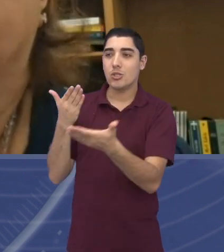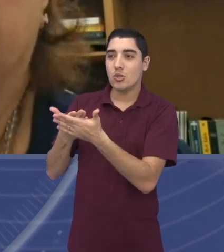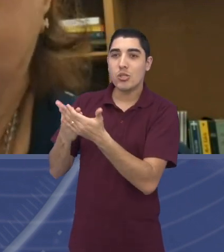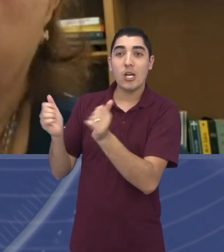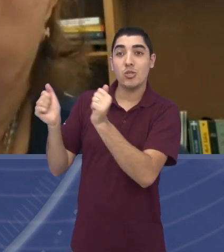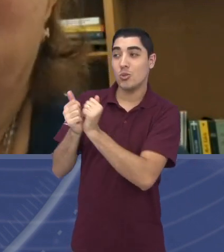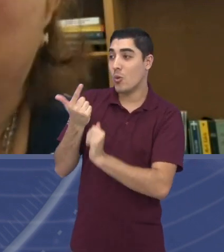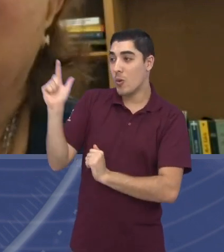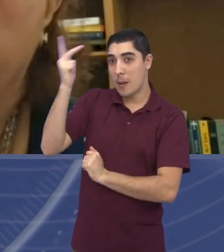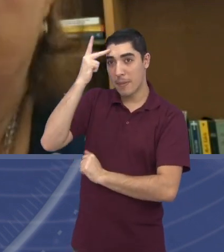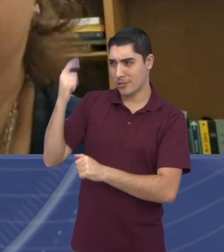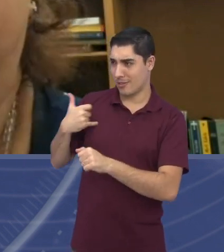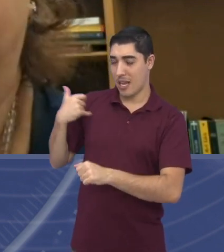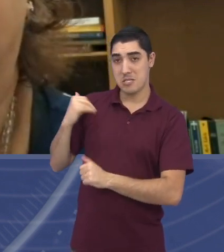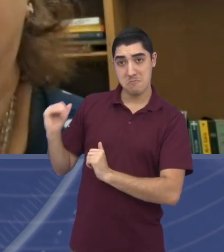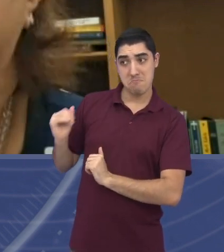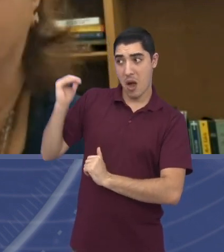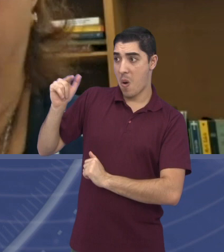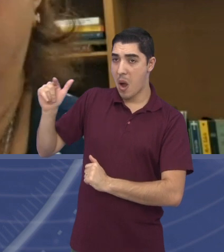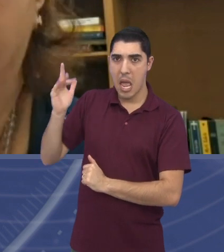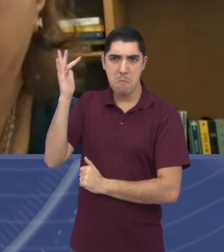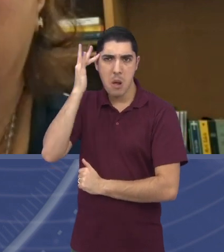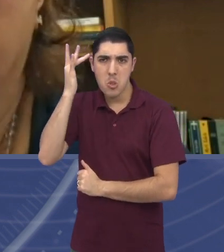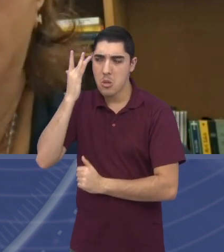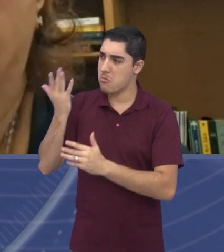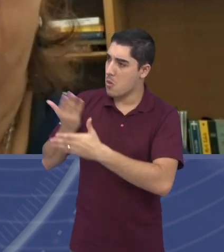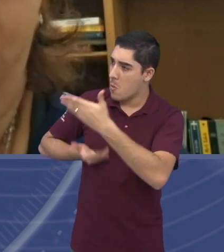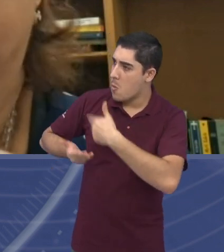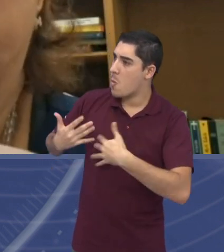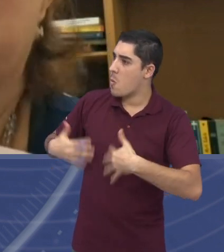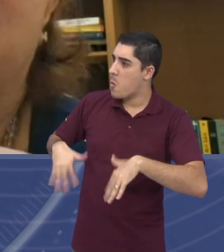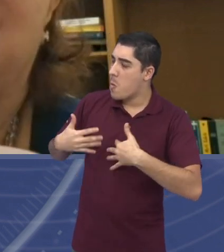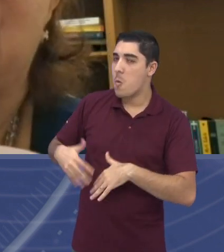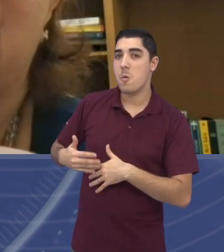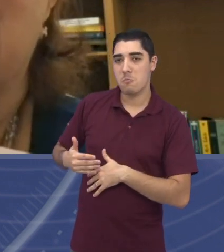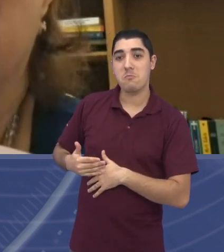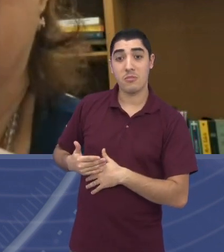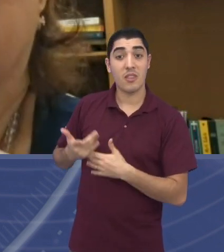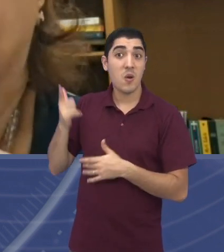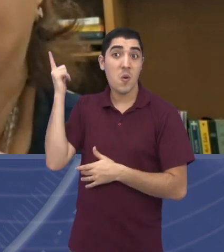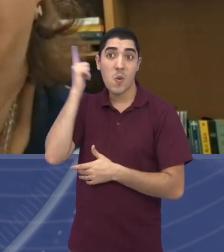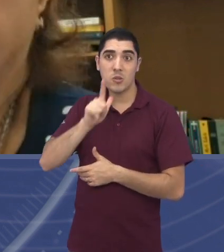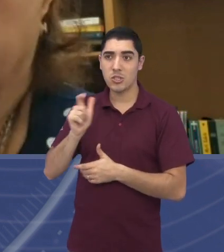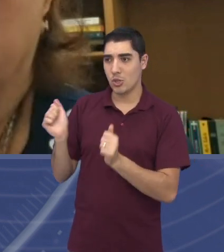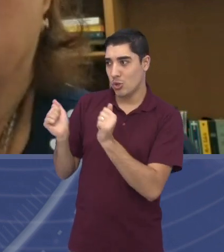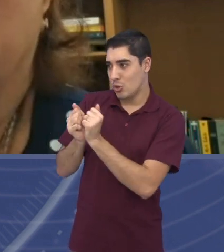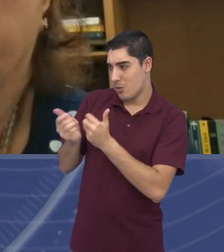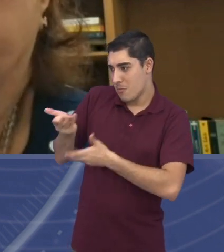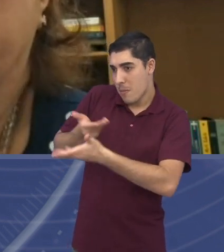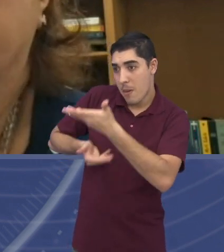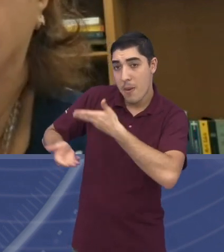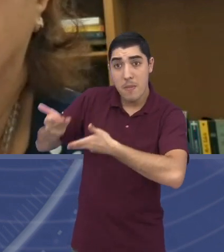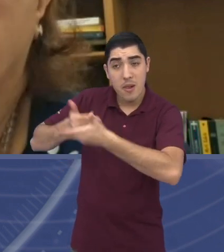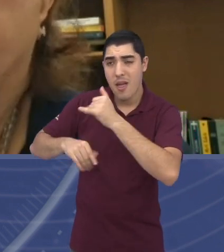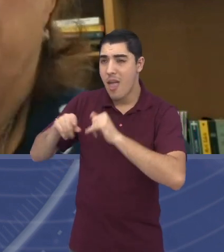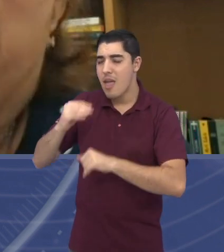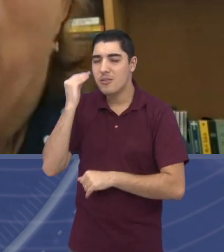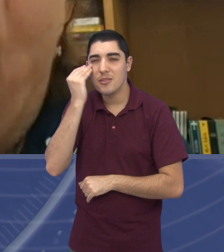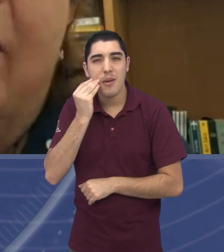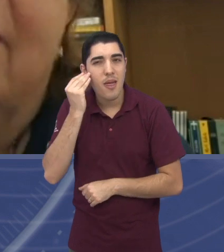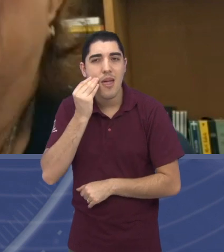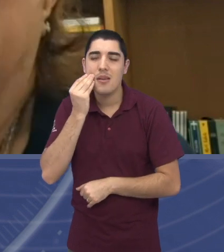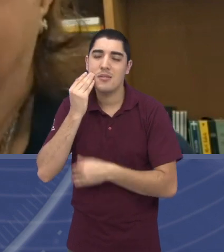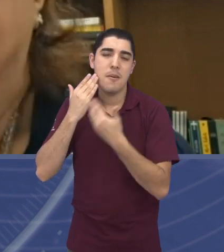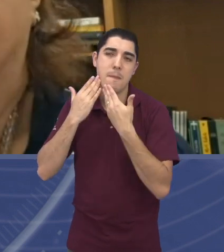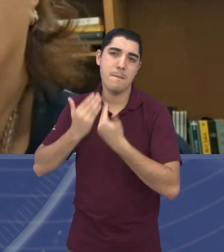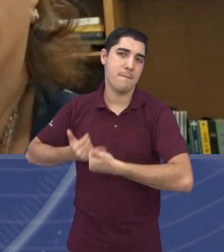visão absolutamente diferente, mais madura, daquilo que você está aprendendo agora, ouvindo pela primeira vez. Compartilhar é uma experiência muito